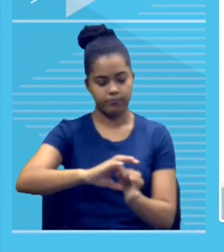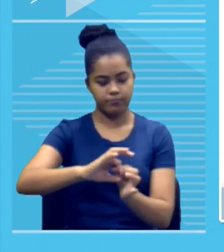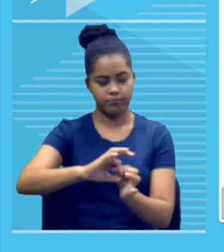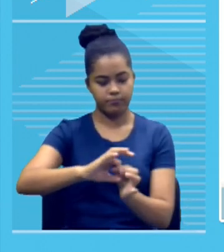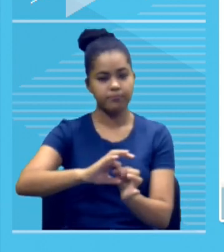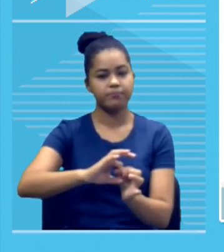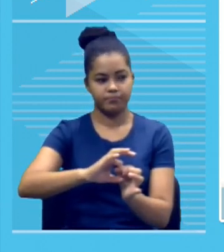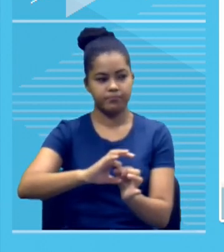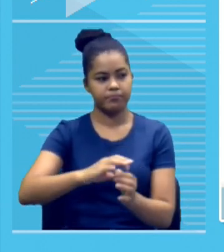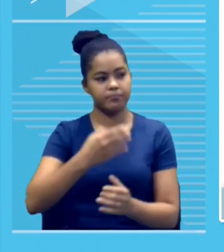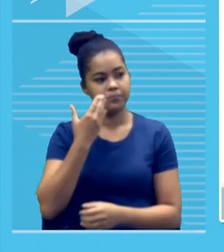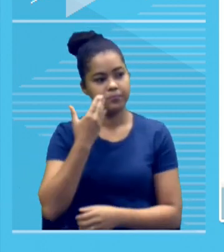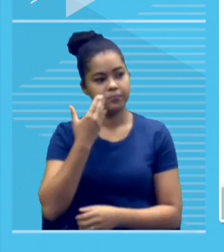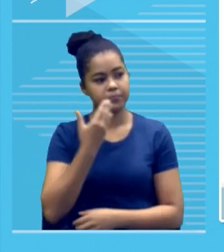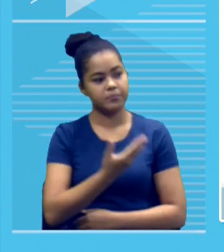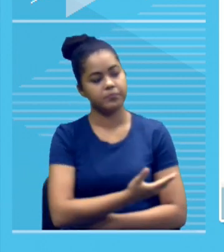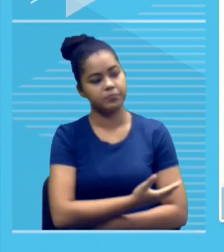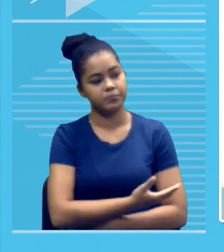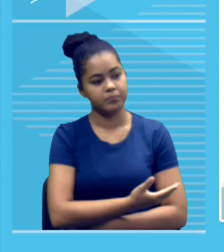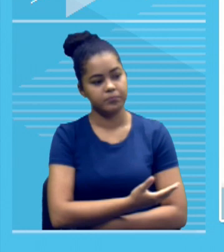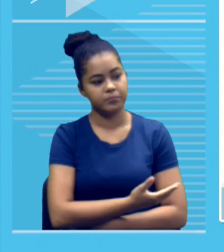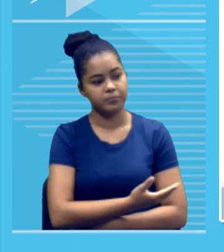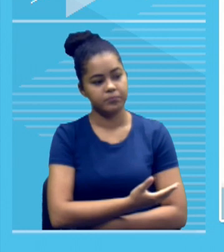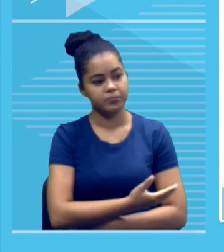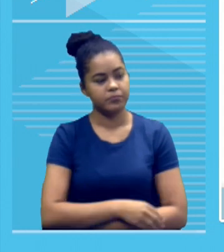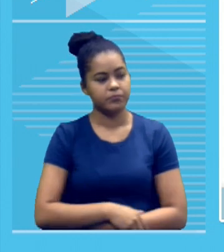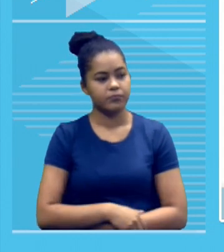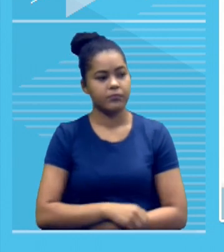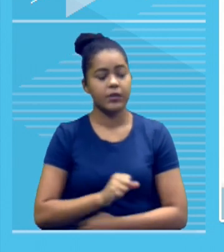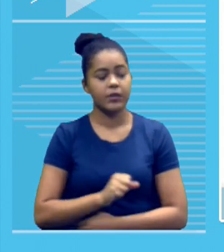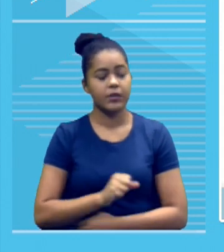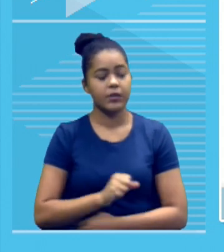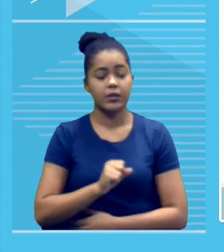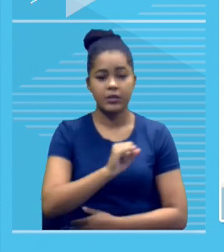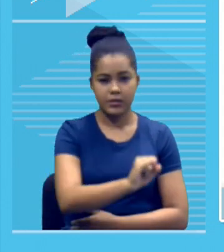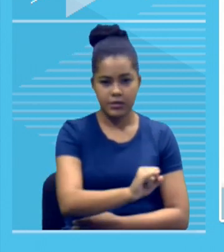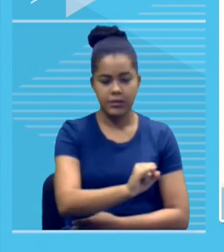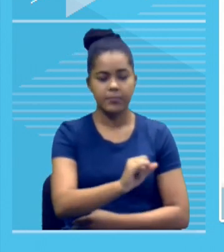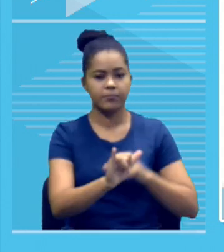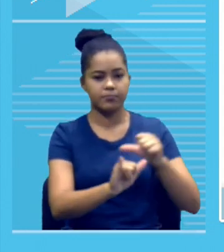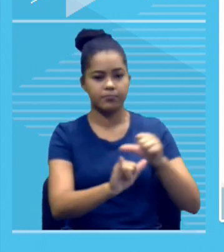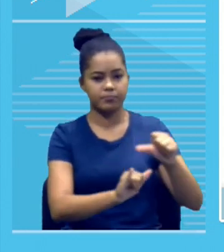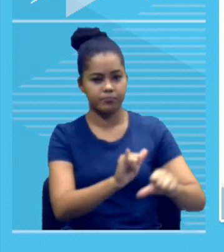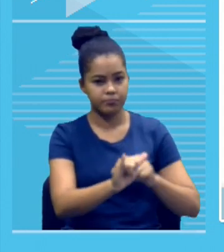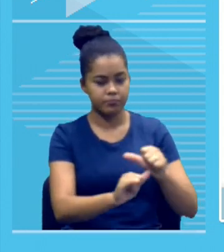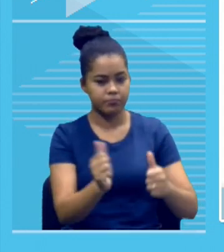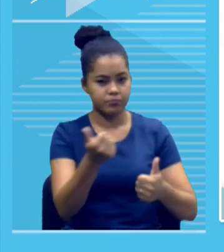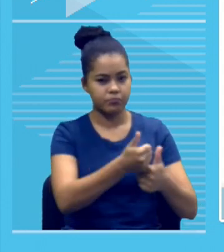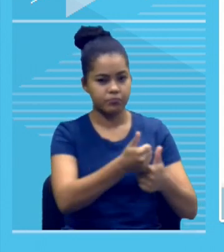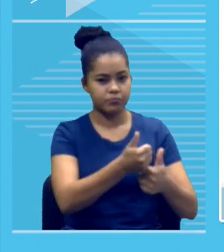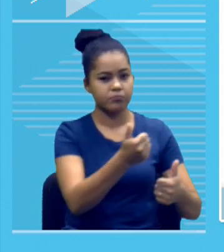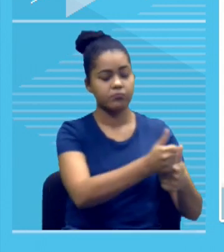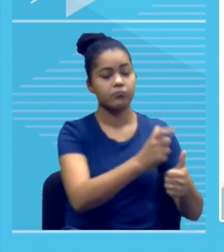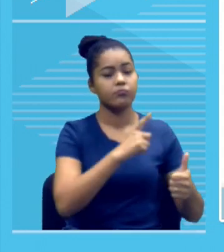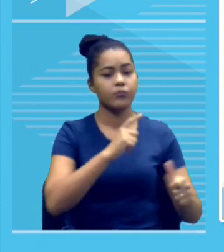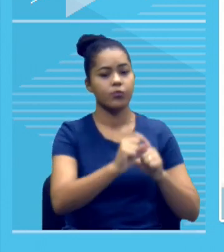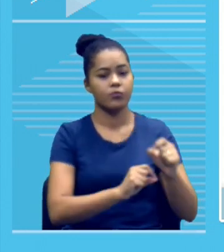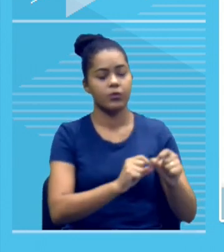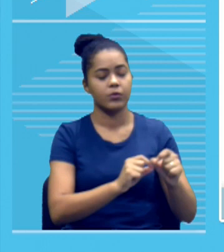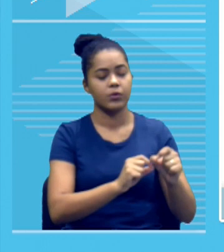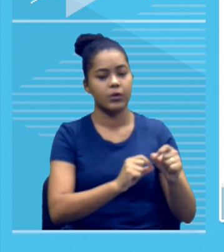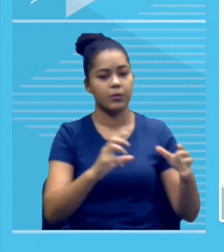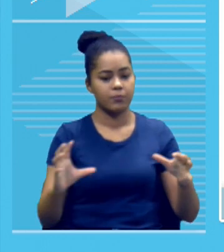Porque quando a reação é de substituição, por exemplo, ocorre entrada e saída. Aqui nós estamos mostrando os grupos,